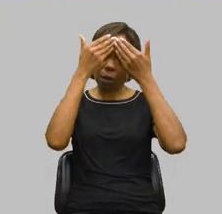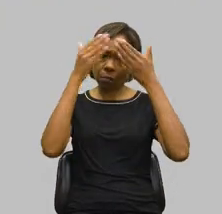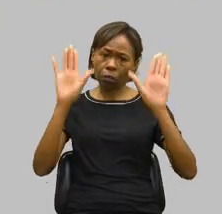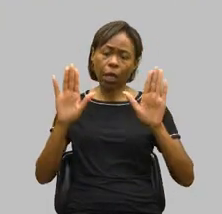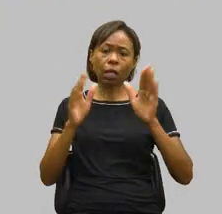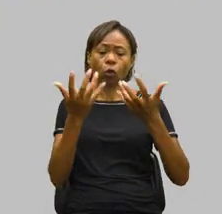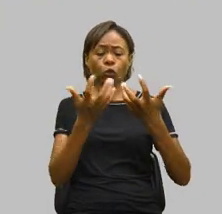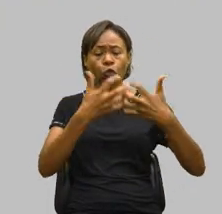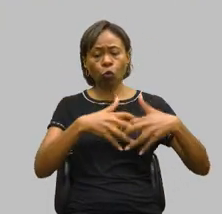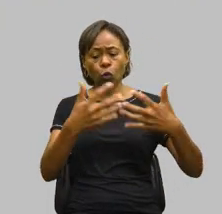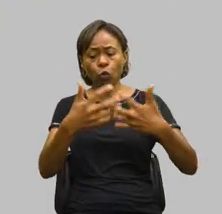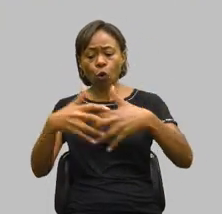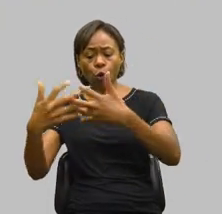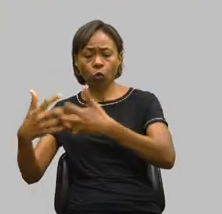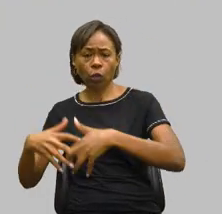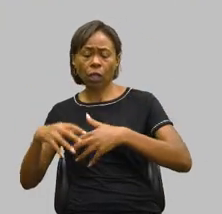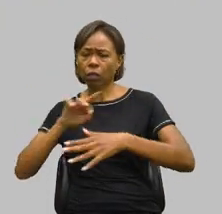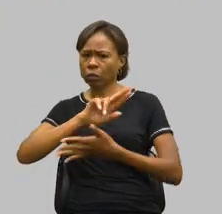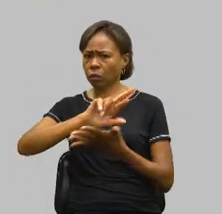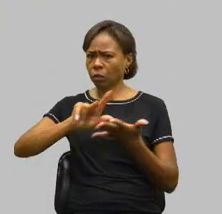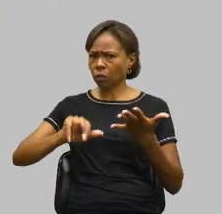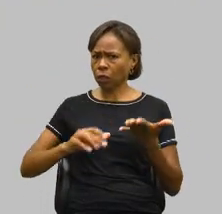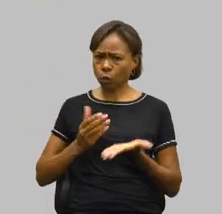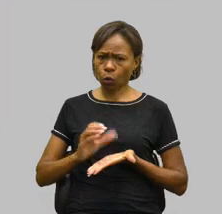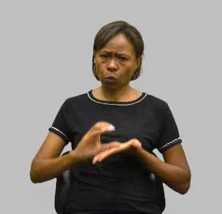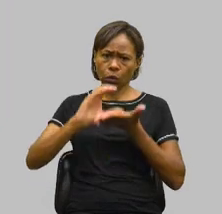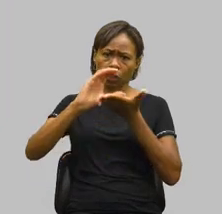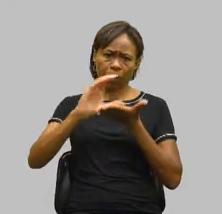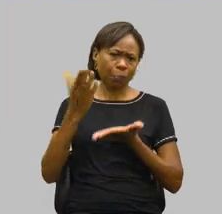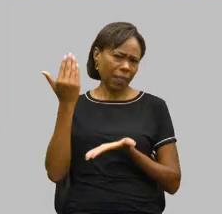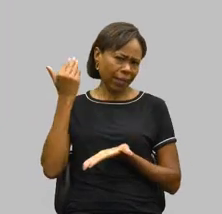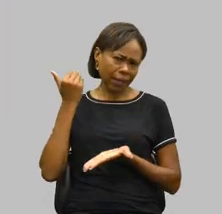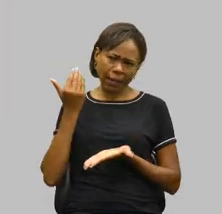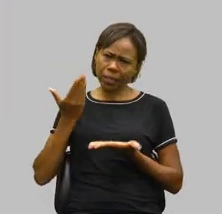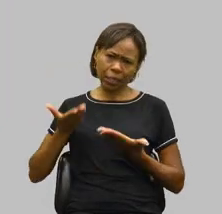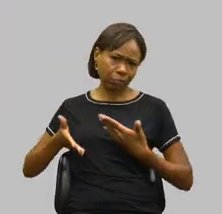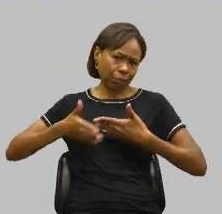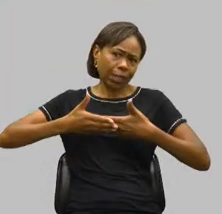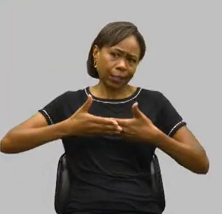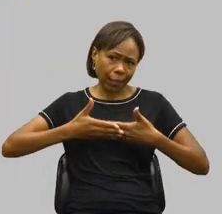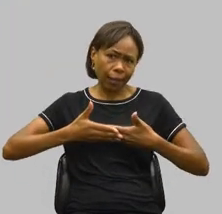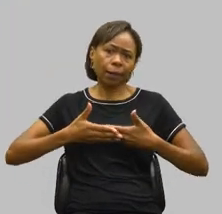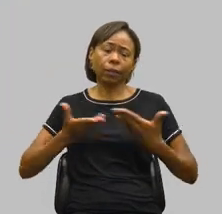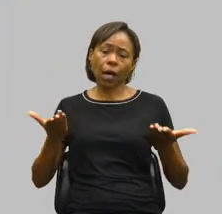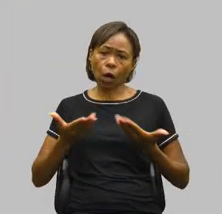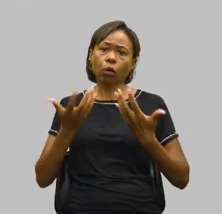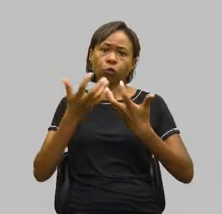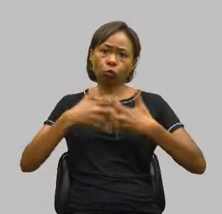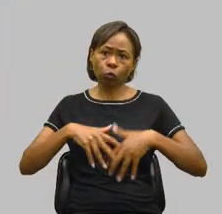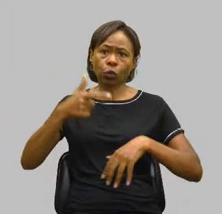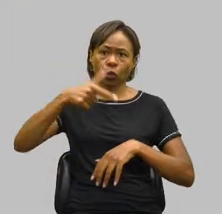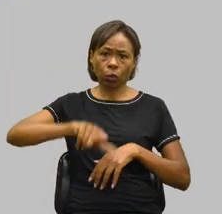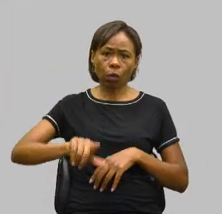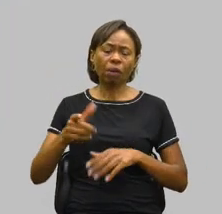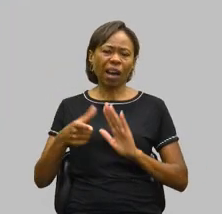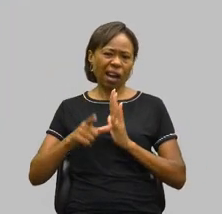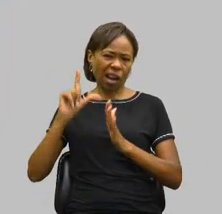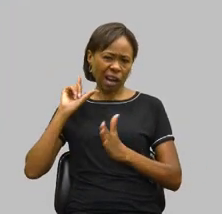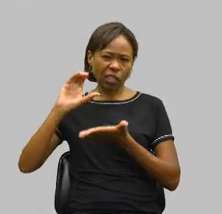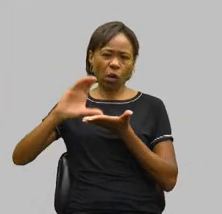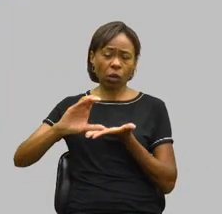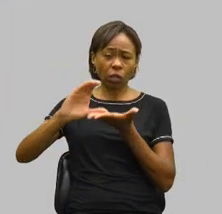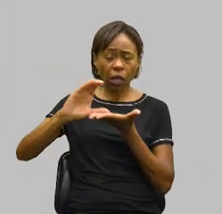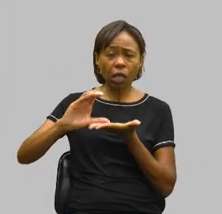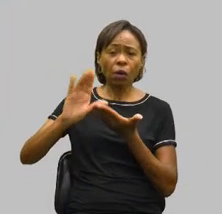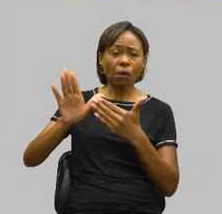estavam Deputado Tito Torres Deputado dorão Andrade que chegou aqui não estavam ativados nós tínhamos conselhos desativados aí por mais de 8